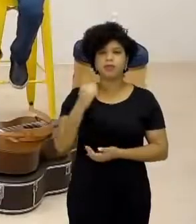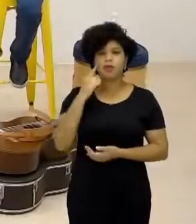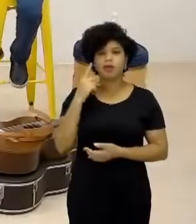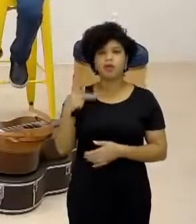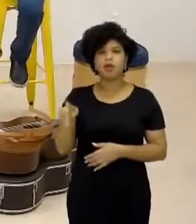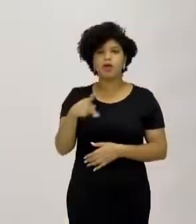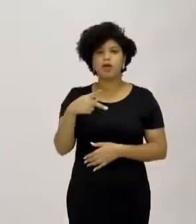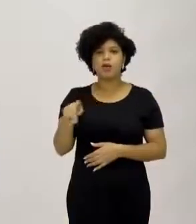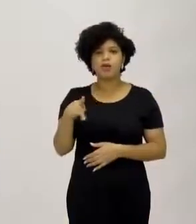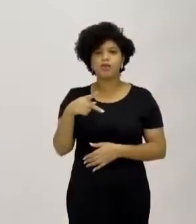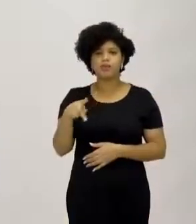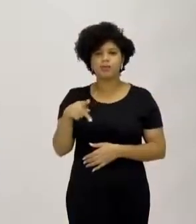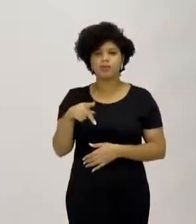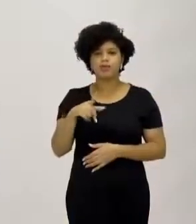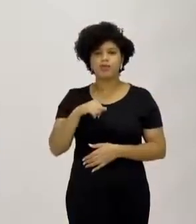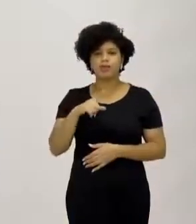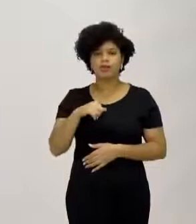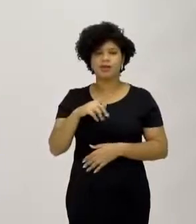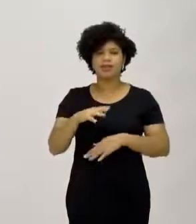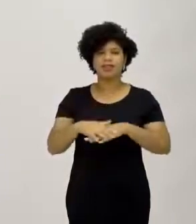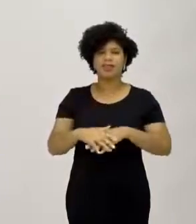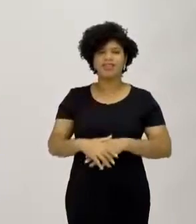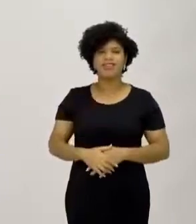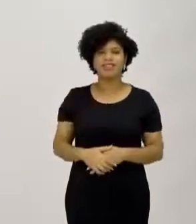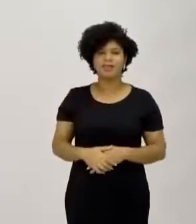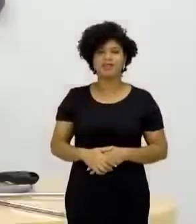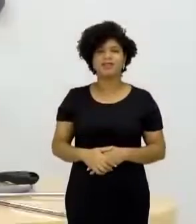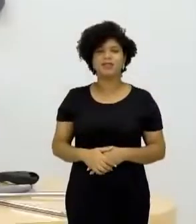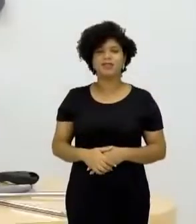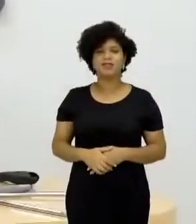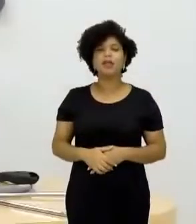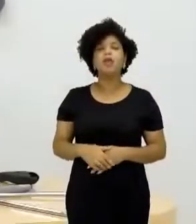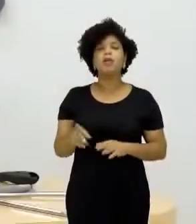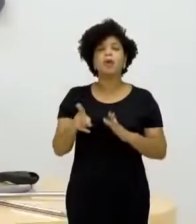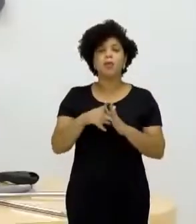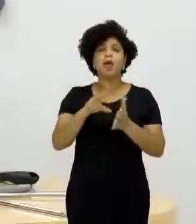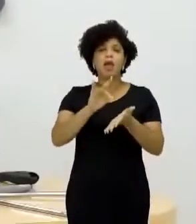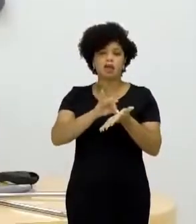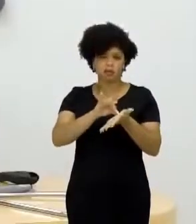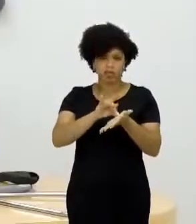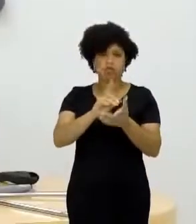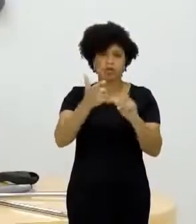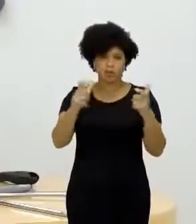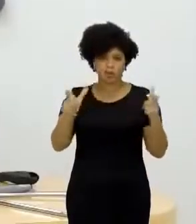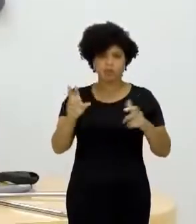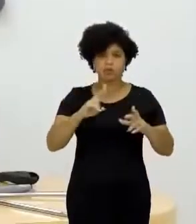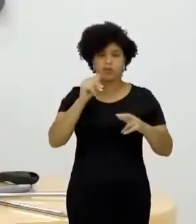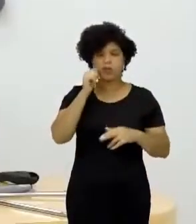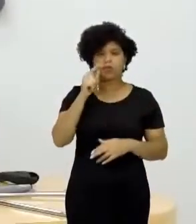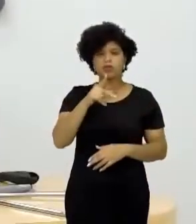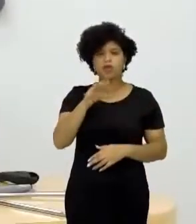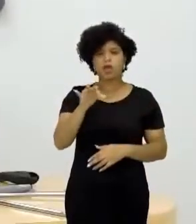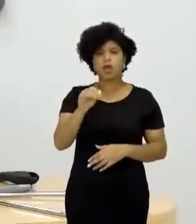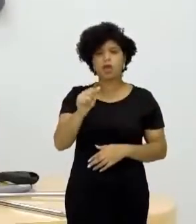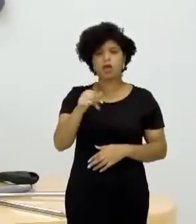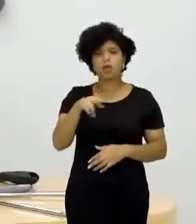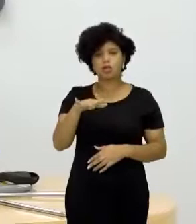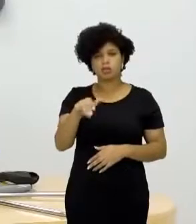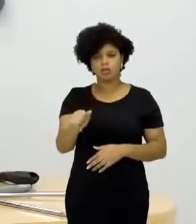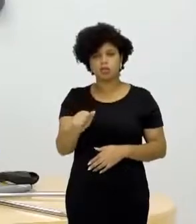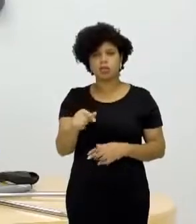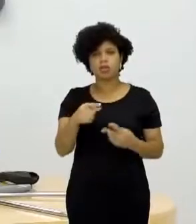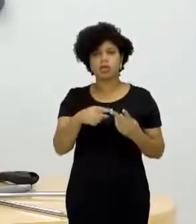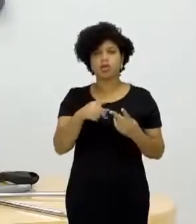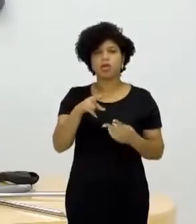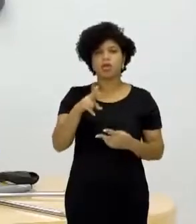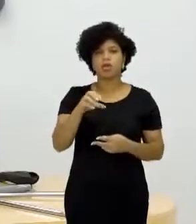hein? Realidade, tá aparecendo aqui. Realidade, realidade. Verdade, realidade. Professor Carlos também com a gente, professora Tânia. Professora Roberta com a